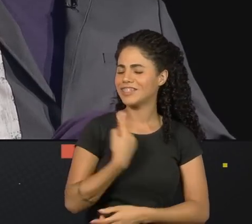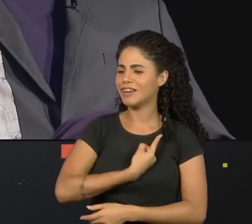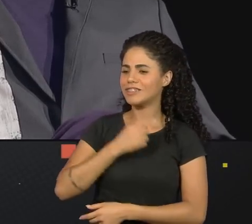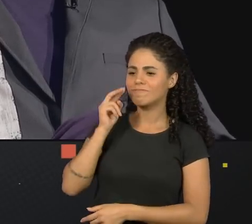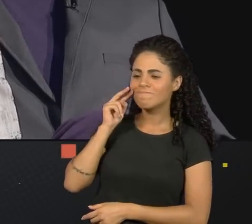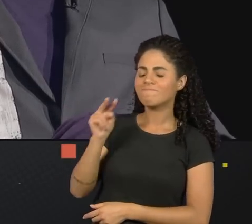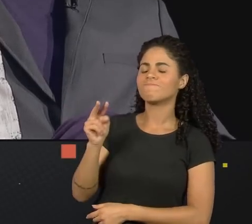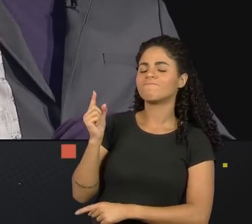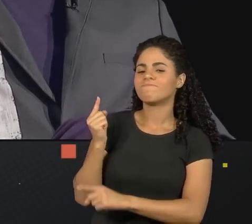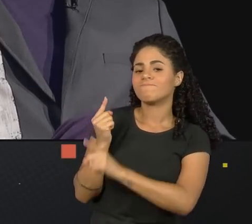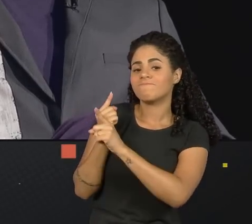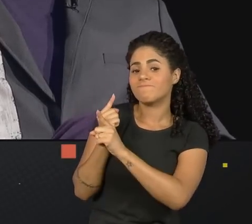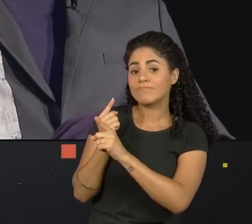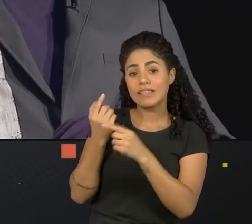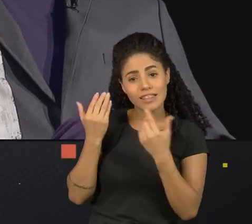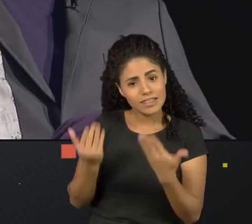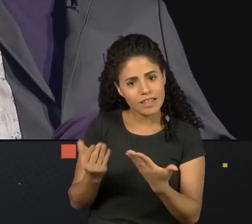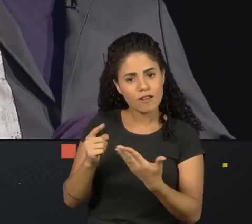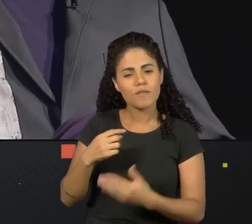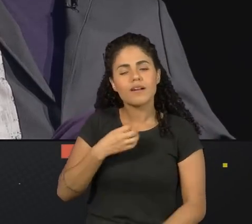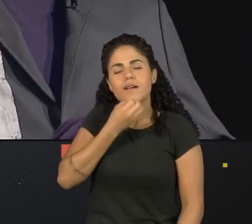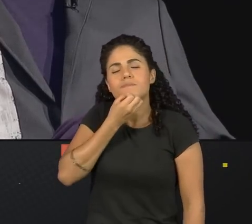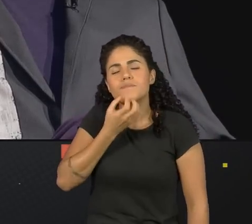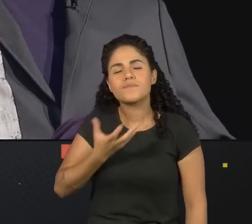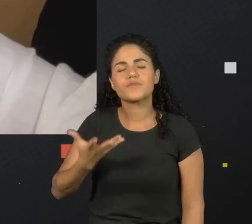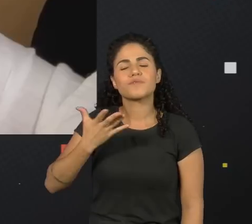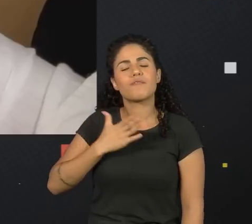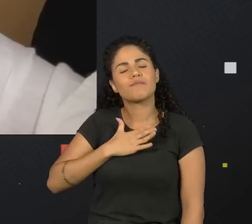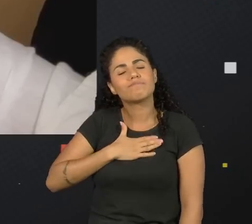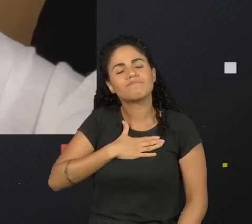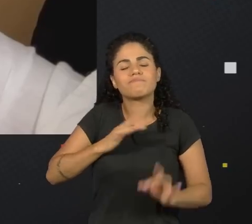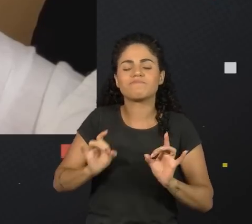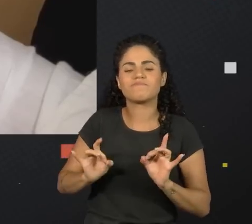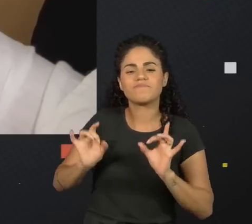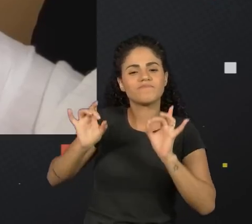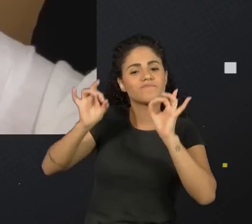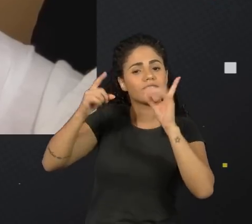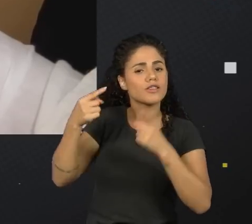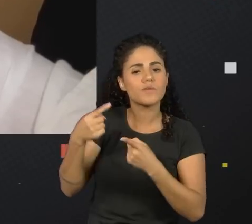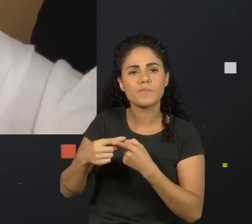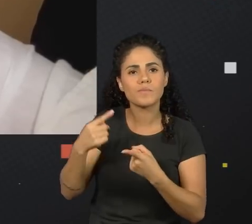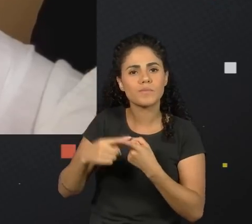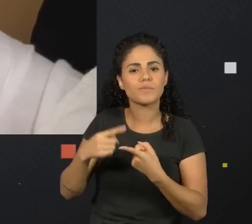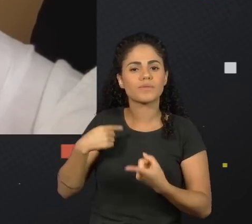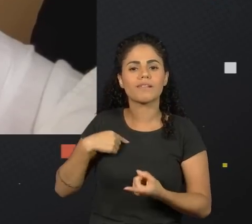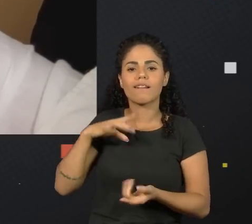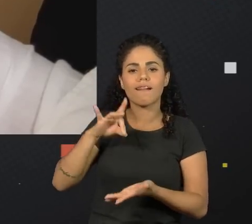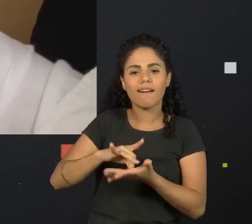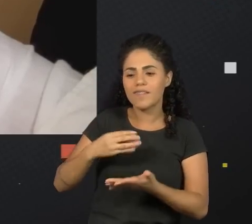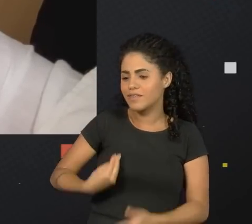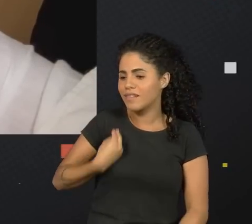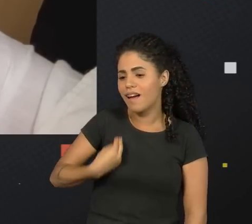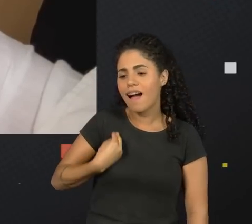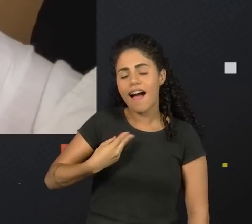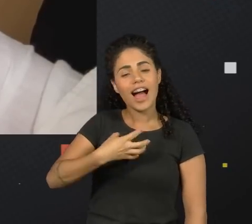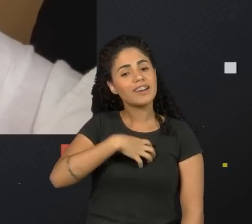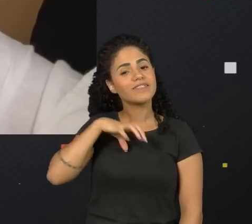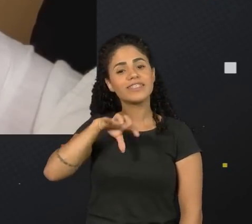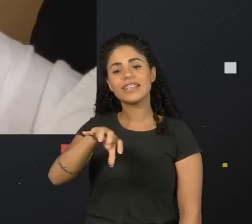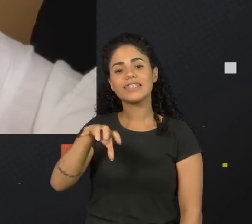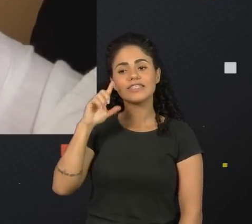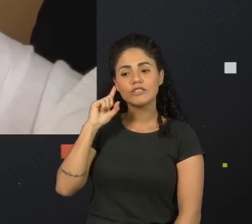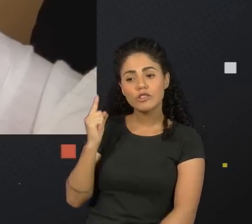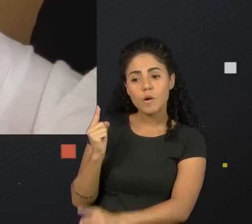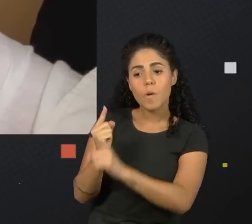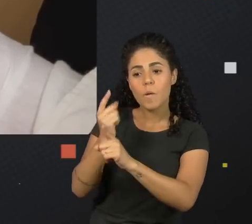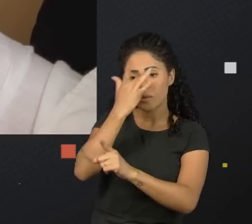reconheceu. Então, é muito bom porque a vida é isso, a vida é feita desses